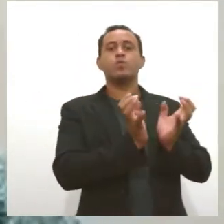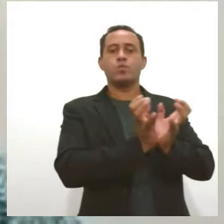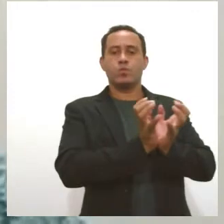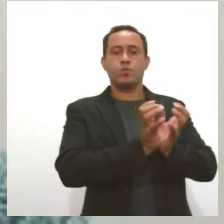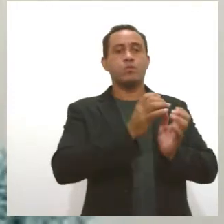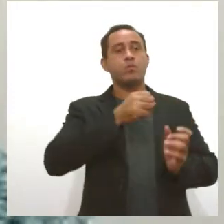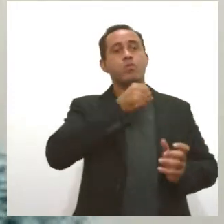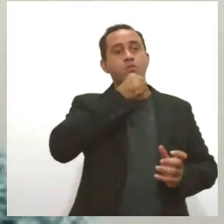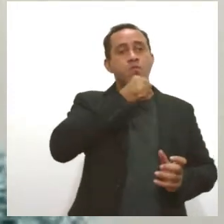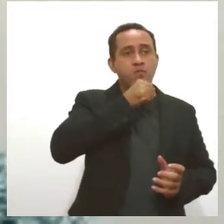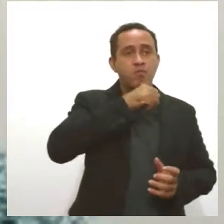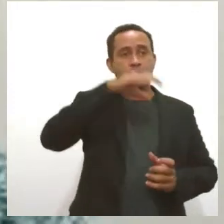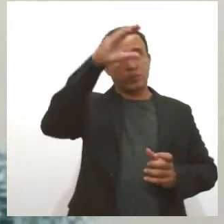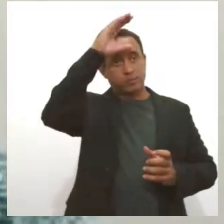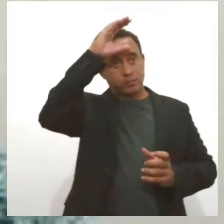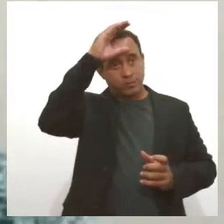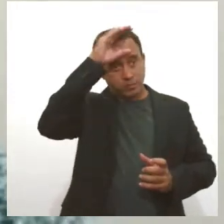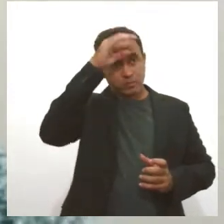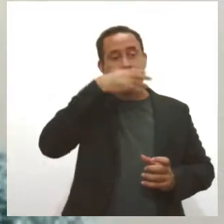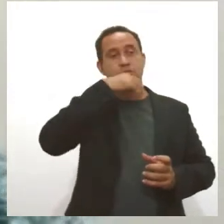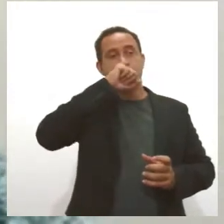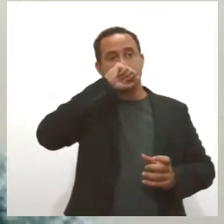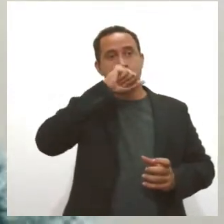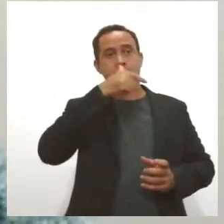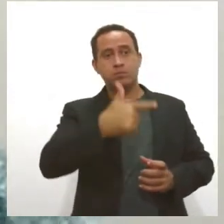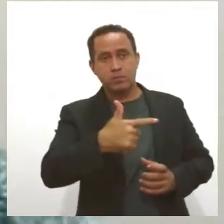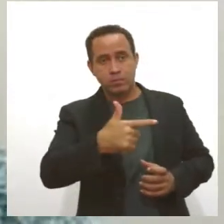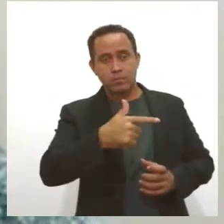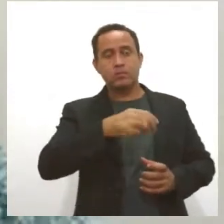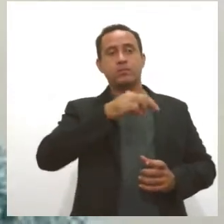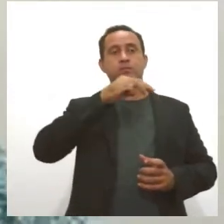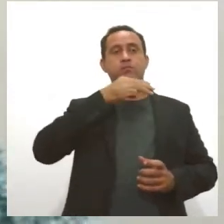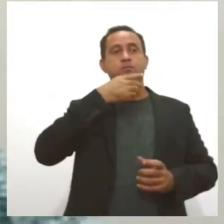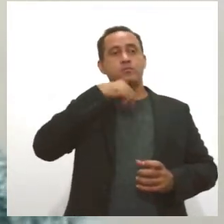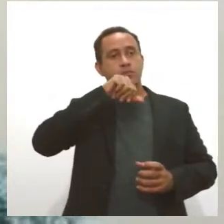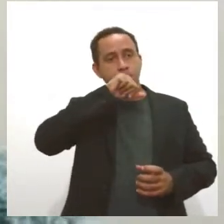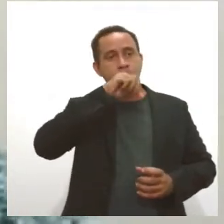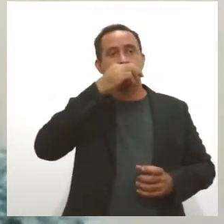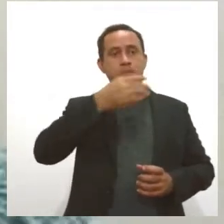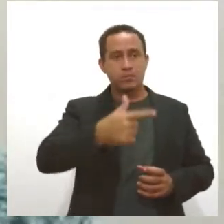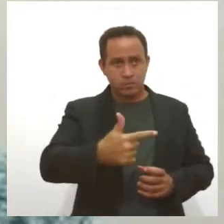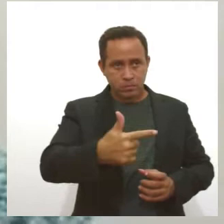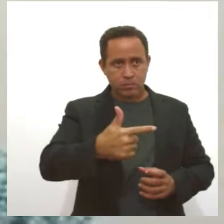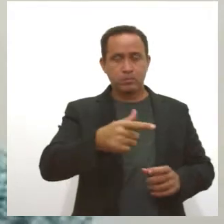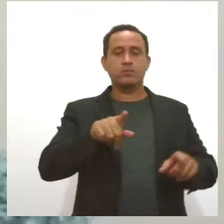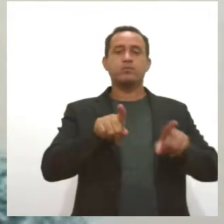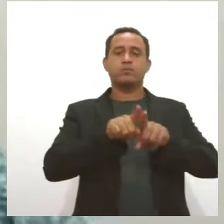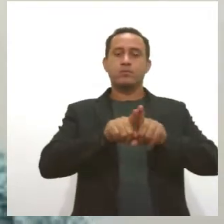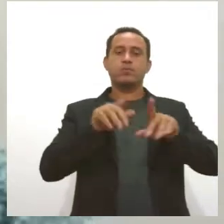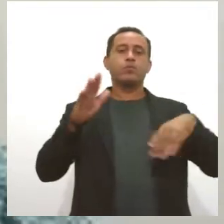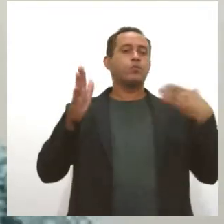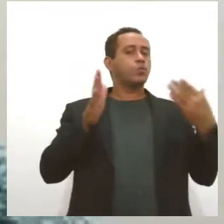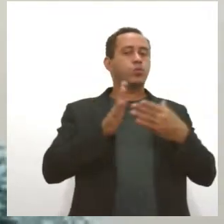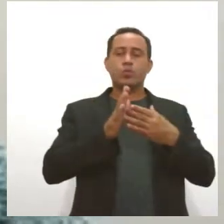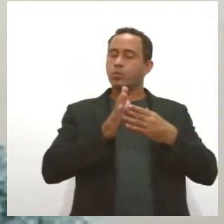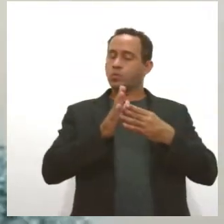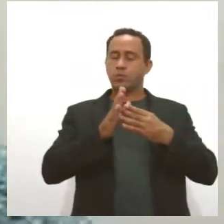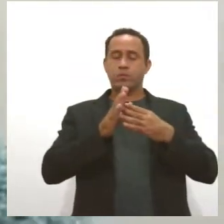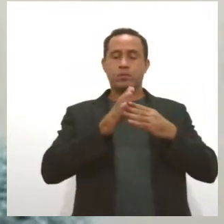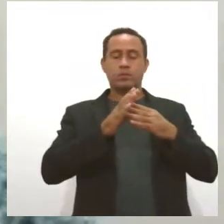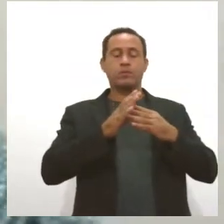avós, pelos tios, pelo padrasto, pela madrasta. Então, todos aqueles que compõem o seio familiar da